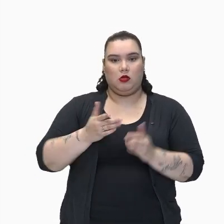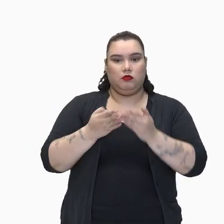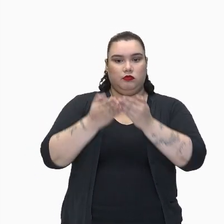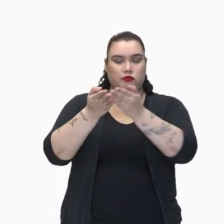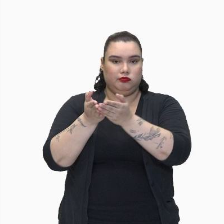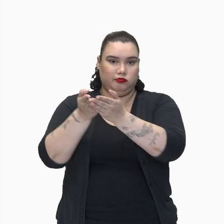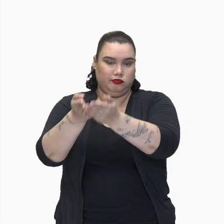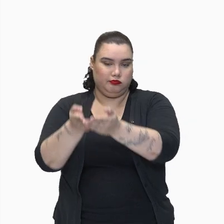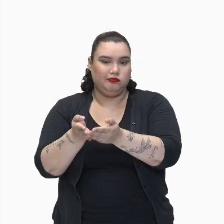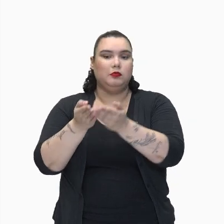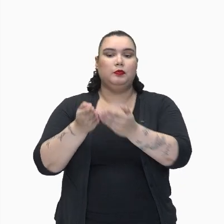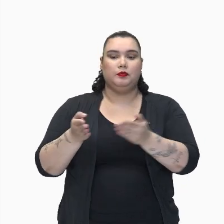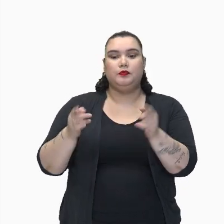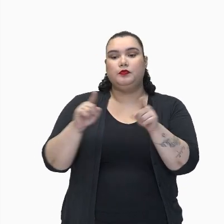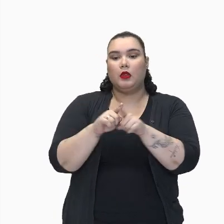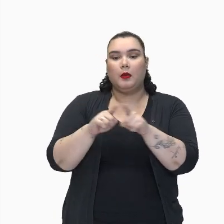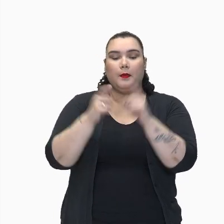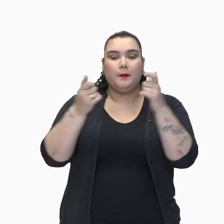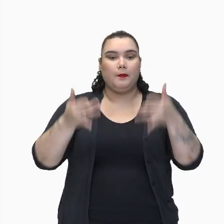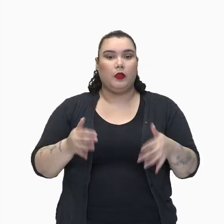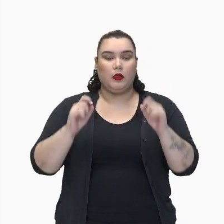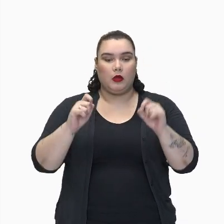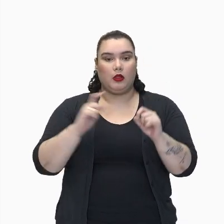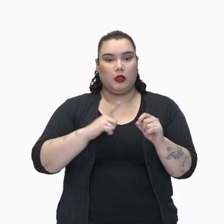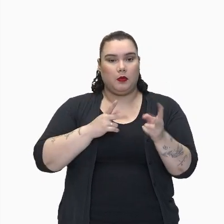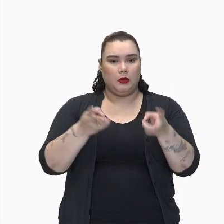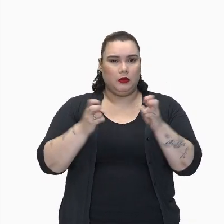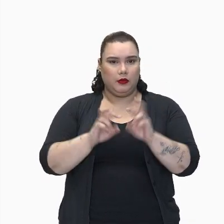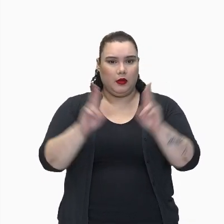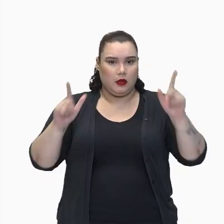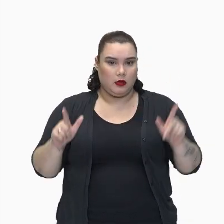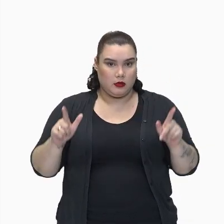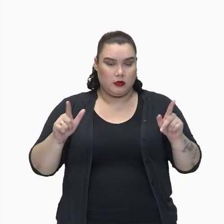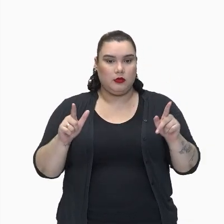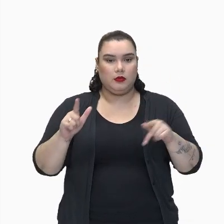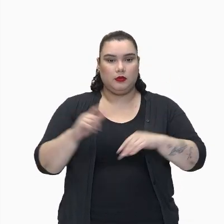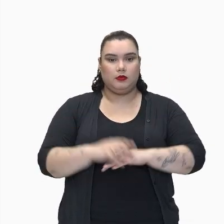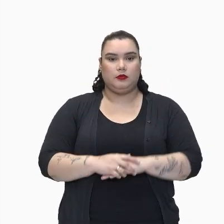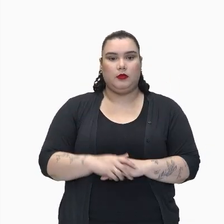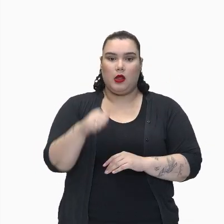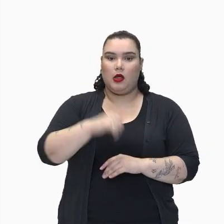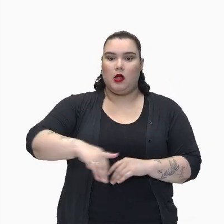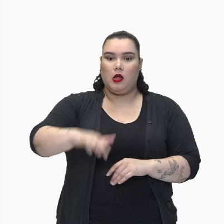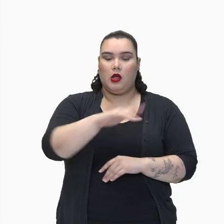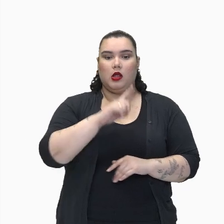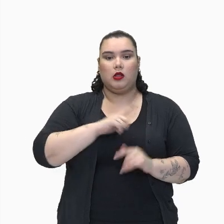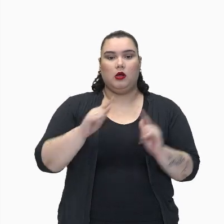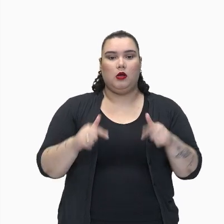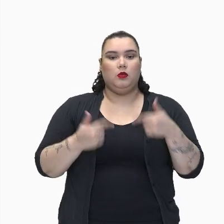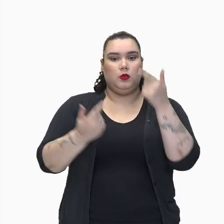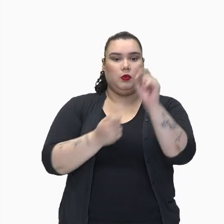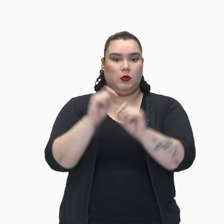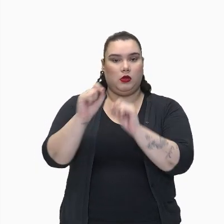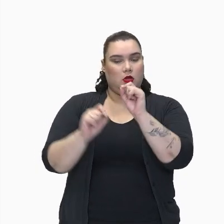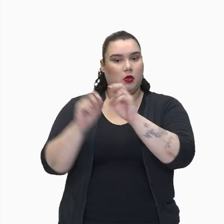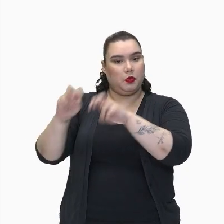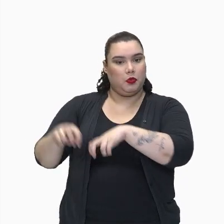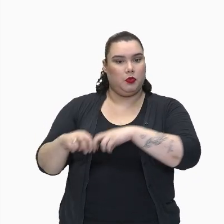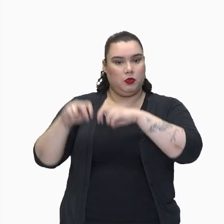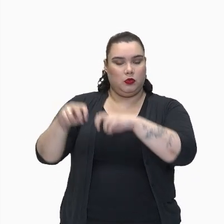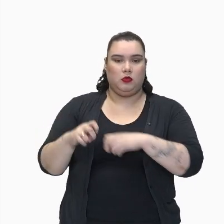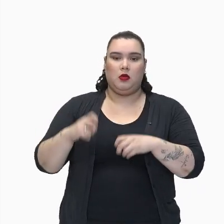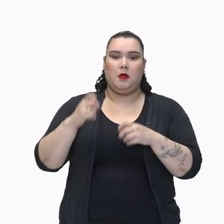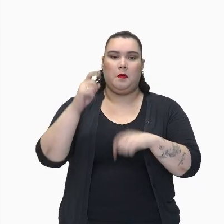subsistência. Então, você sabe que há uma diferença aqui, né? Nessa área pratica-se a agricultura comercial